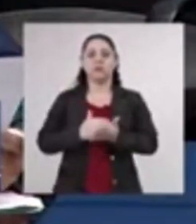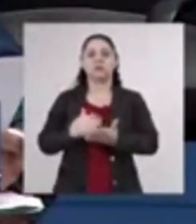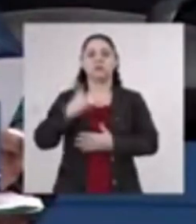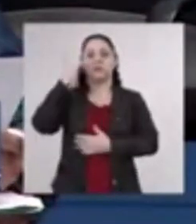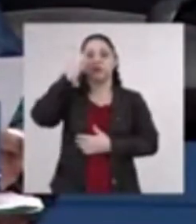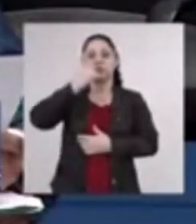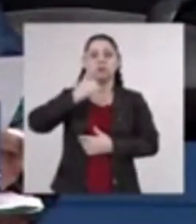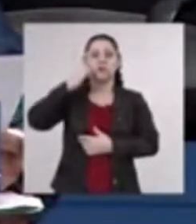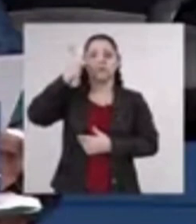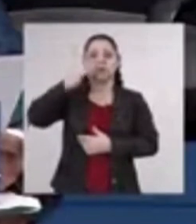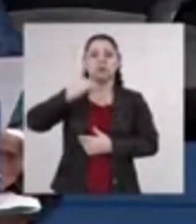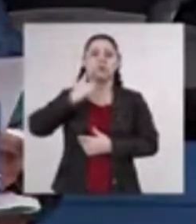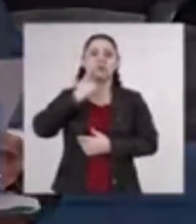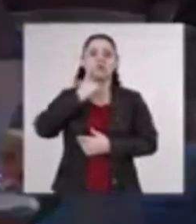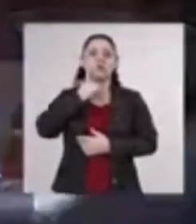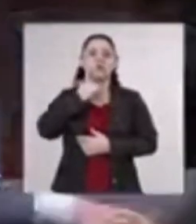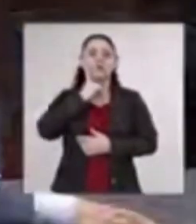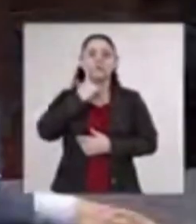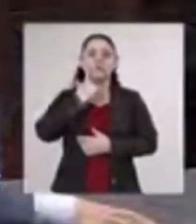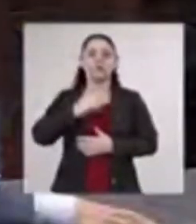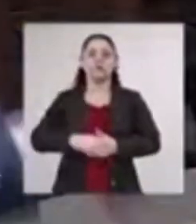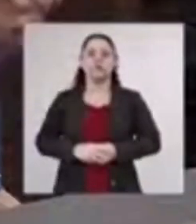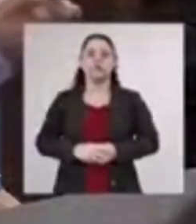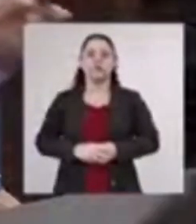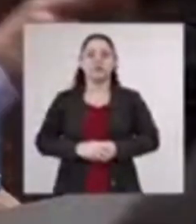iniciante deputado Londres Machado,